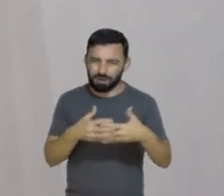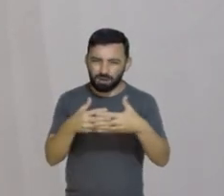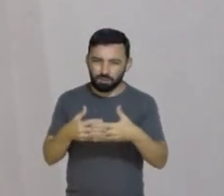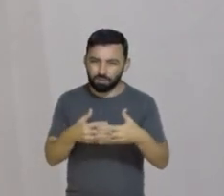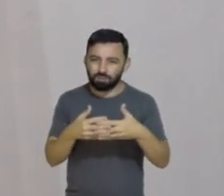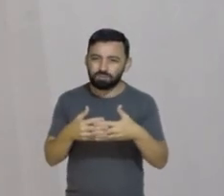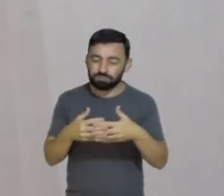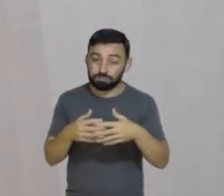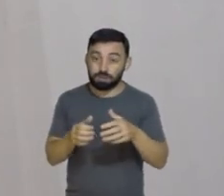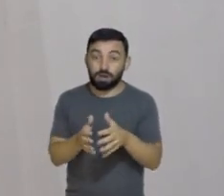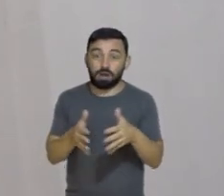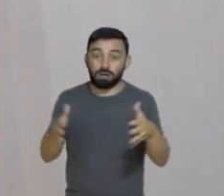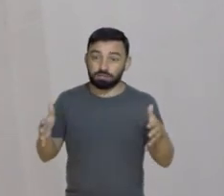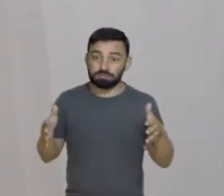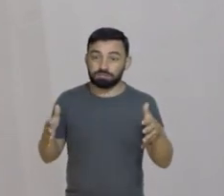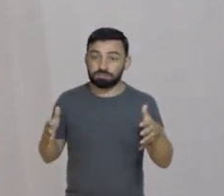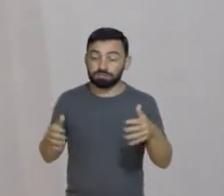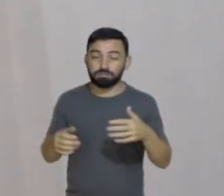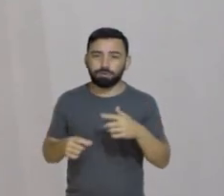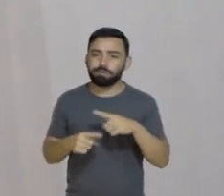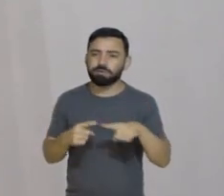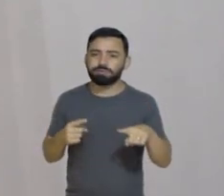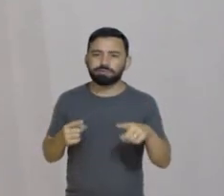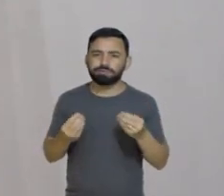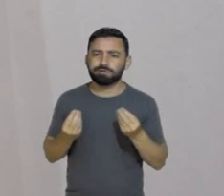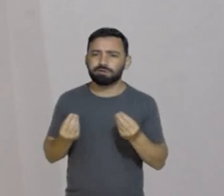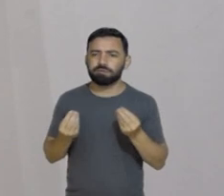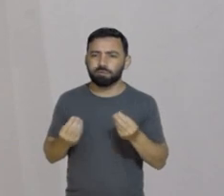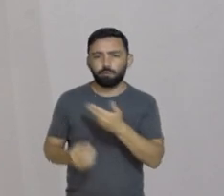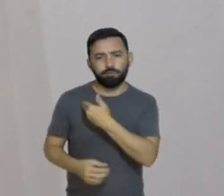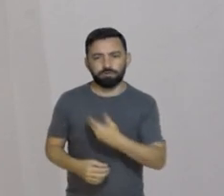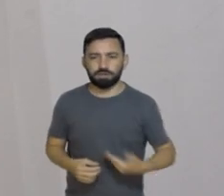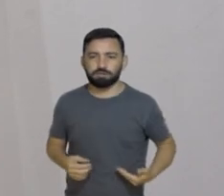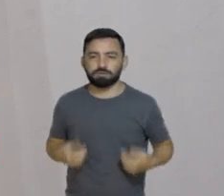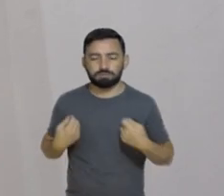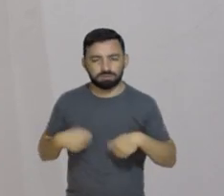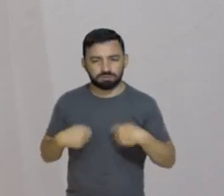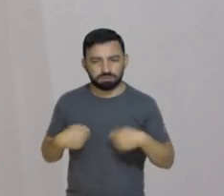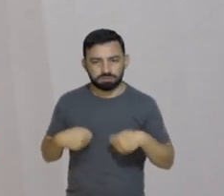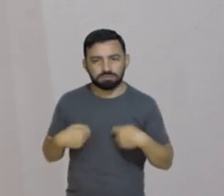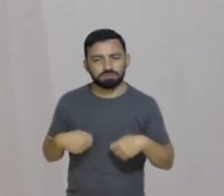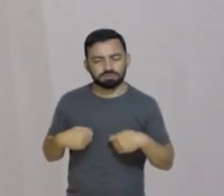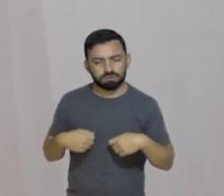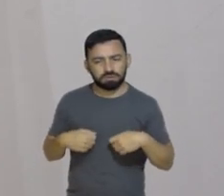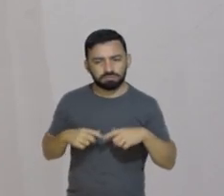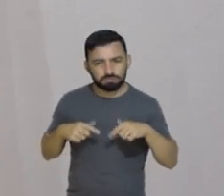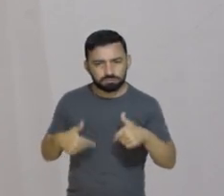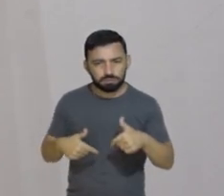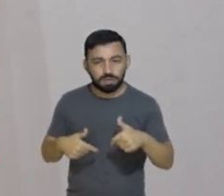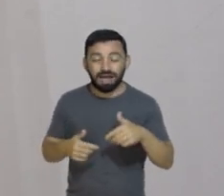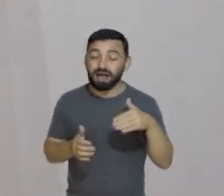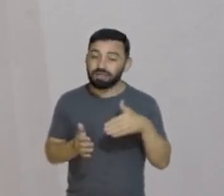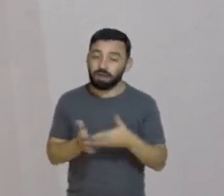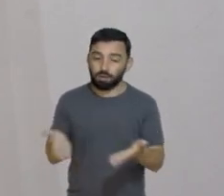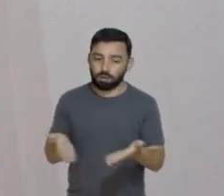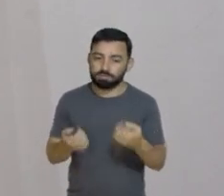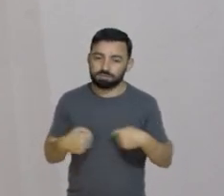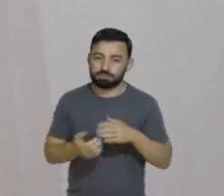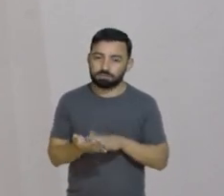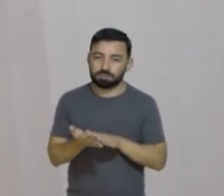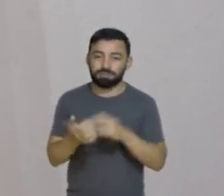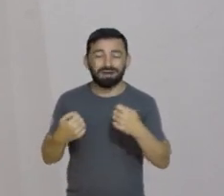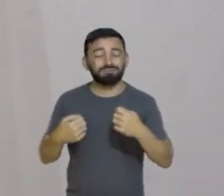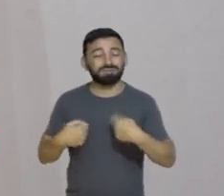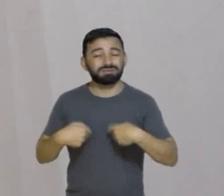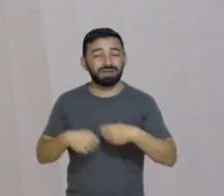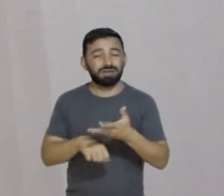veículos. Então, nós precisamos que o governo do Estado faça. Nós queremos elogiar o que está sendo feito até aqui, mas nós precisamos de